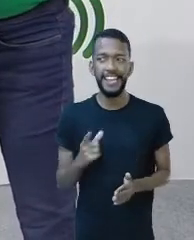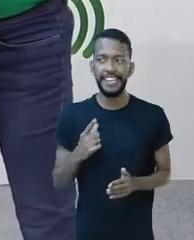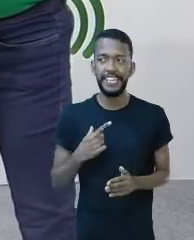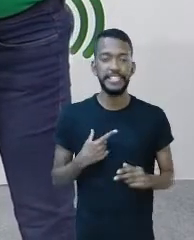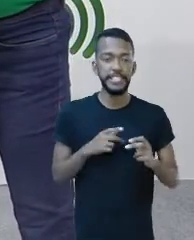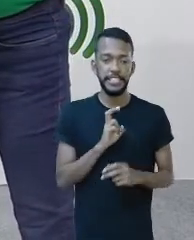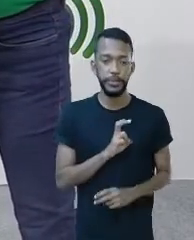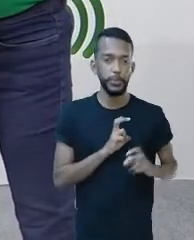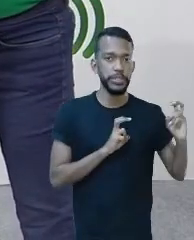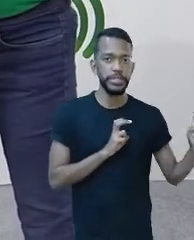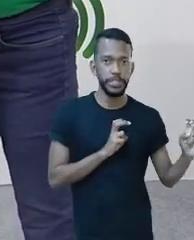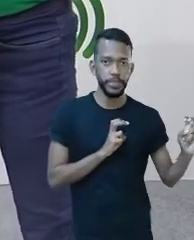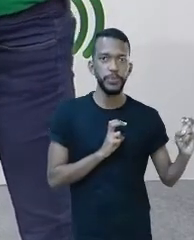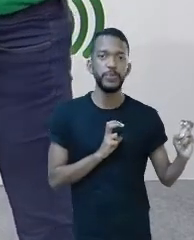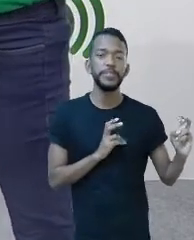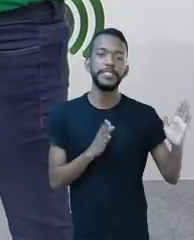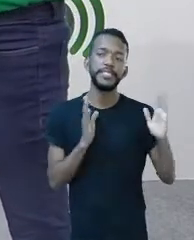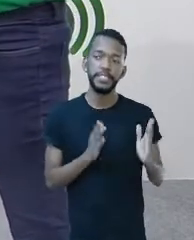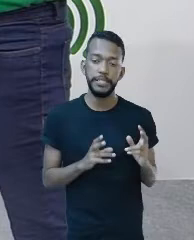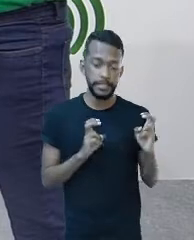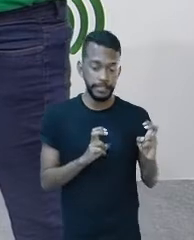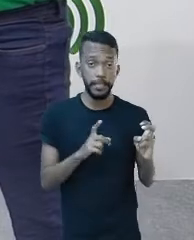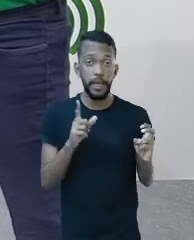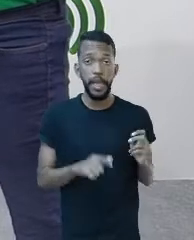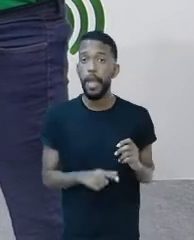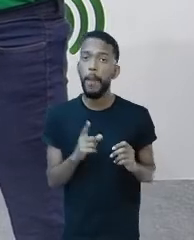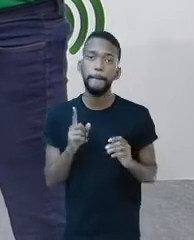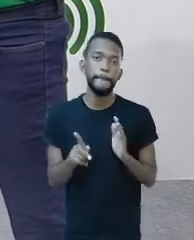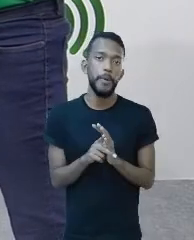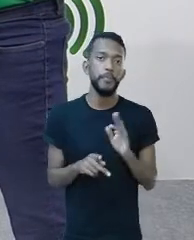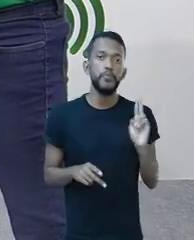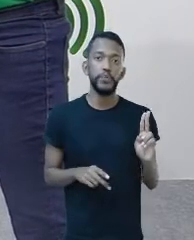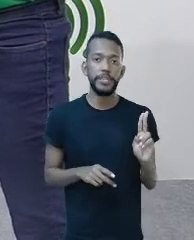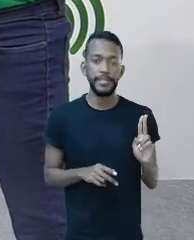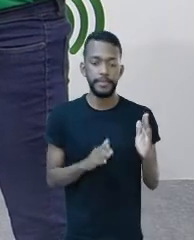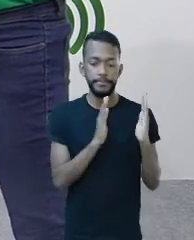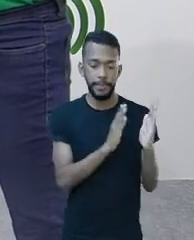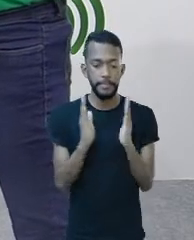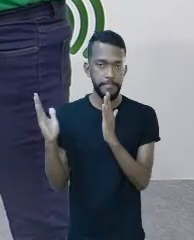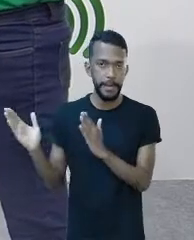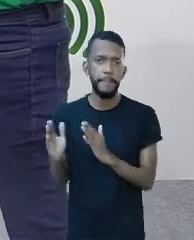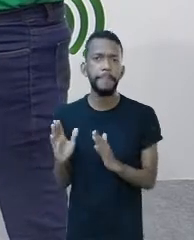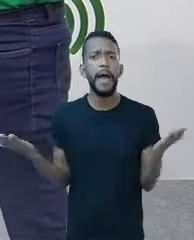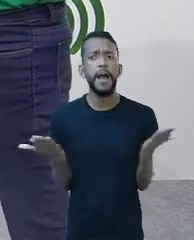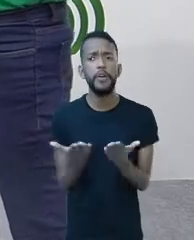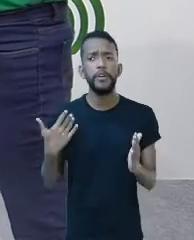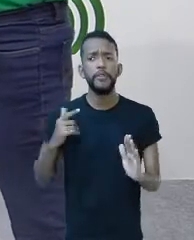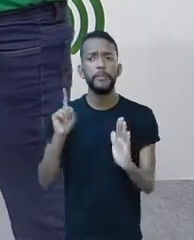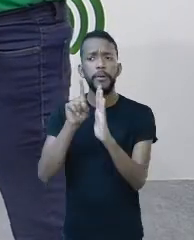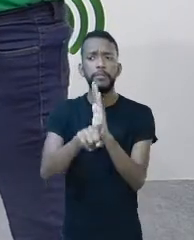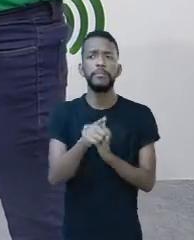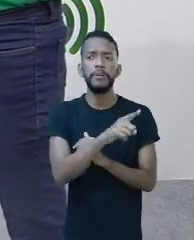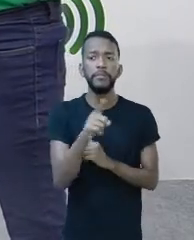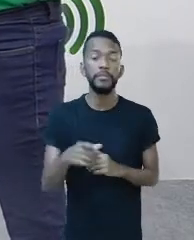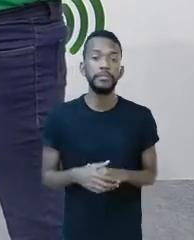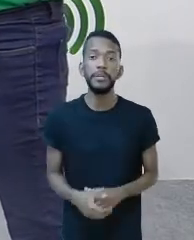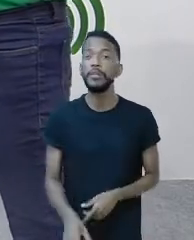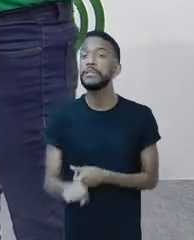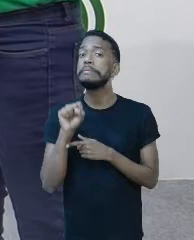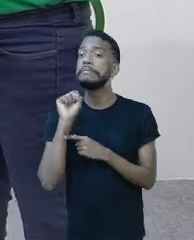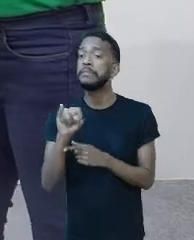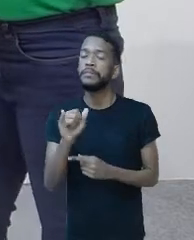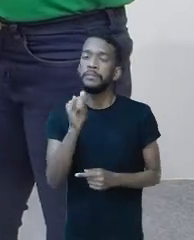apenas 5 e o numeral 5 só é unidade. Agora eu vou perguntar para vocês. Se por um